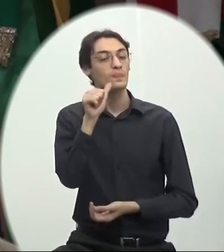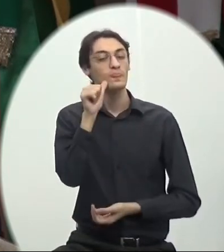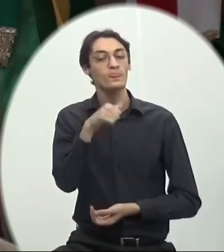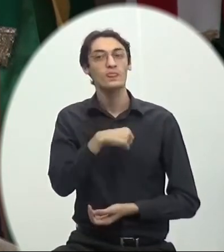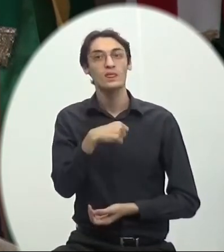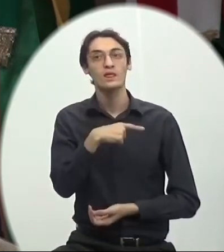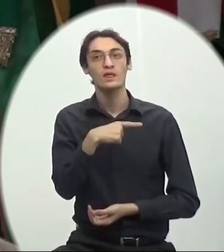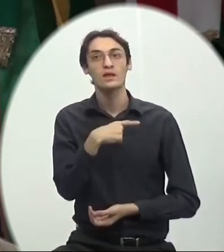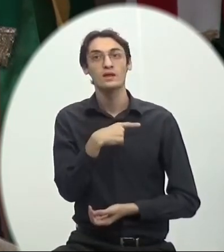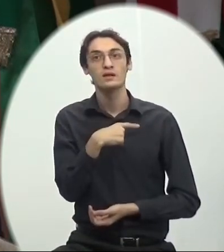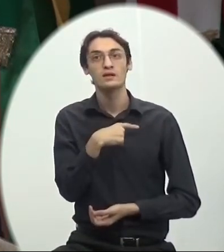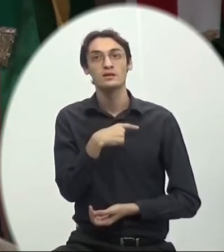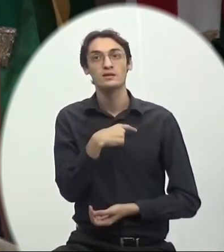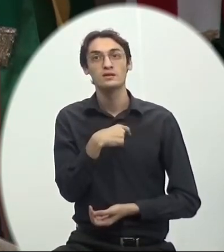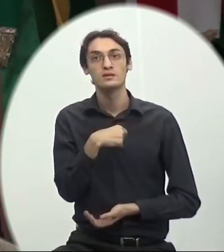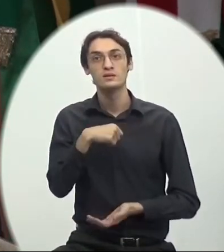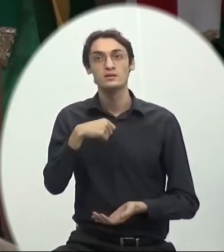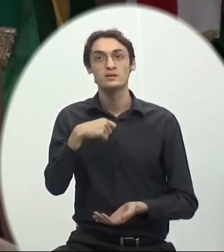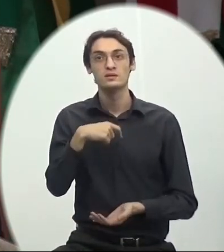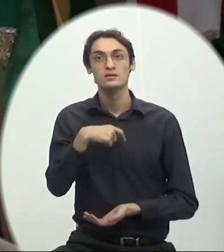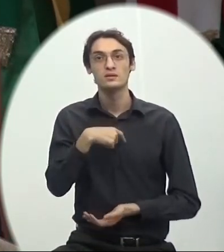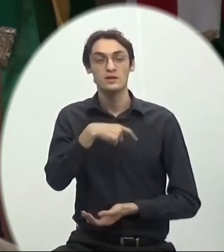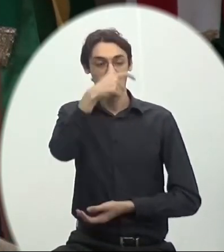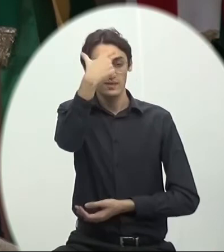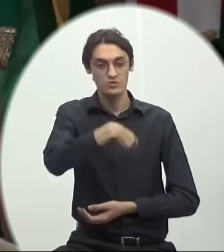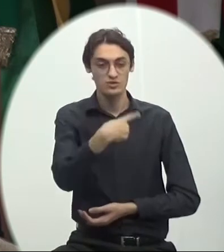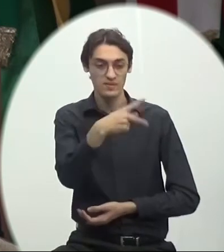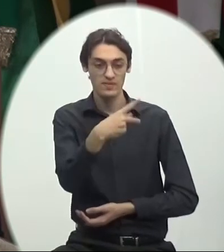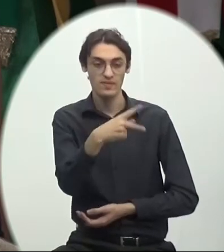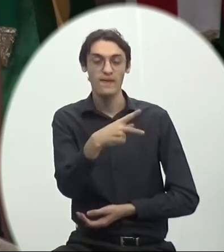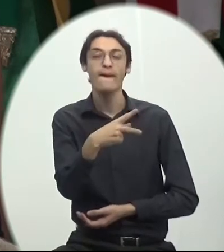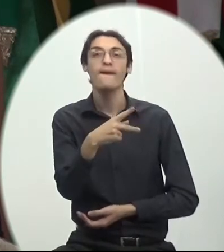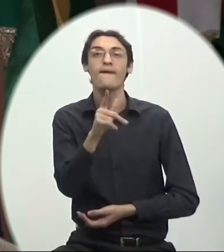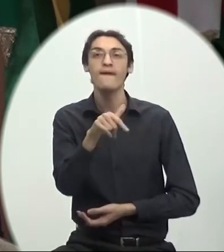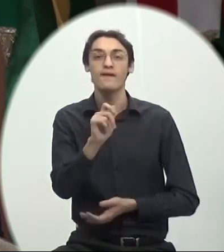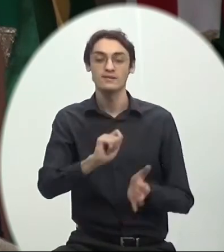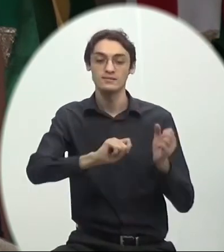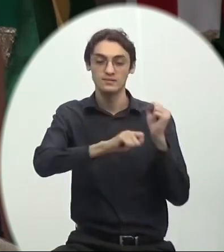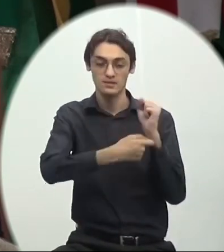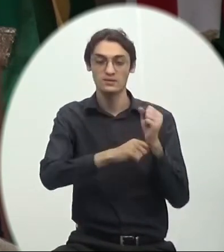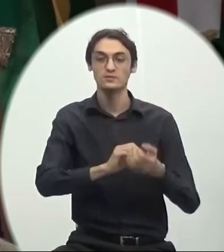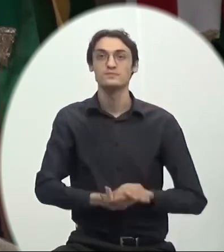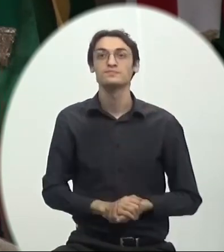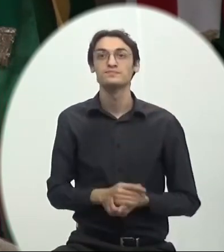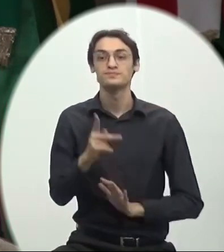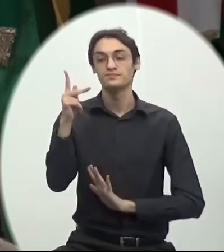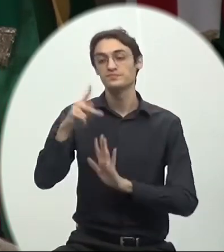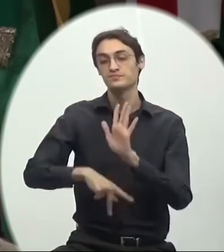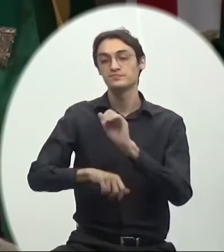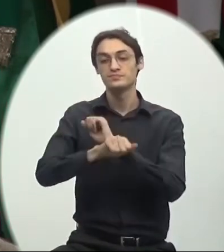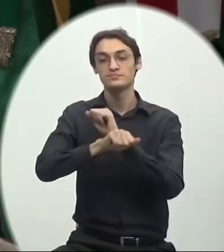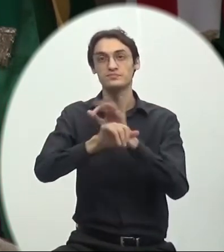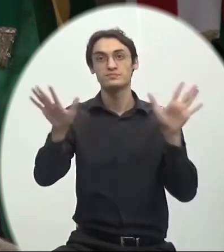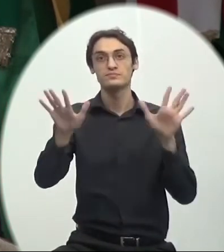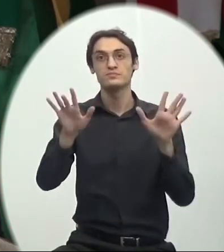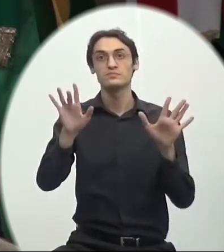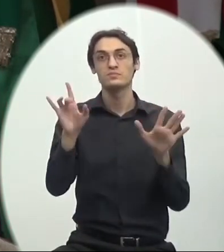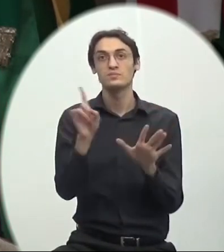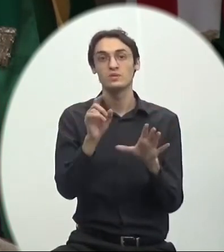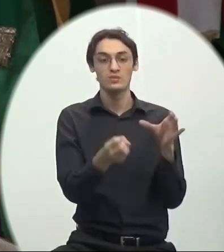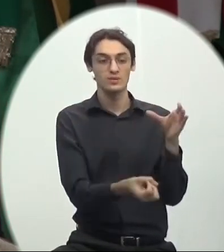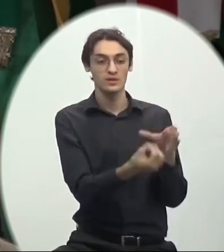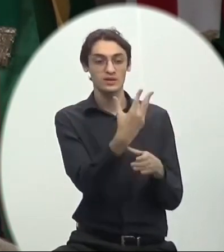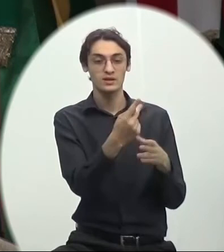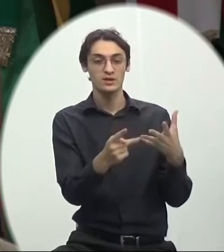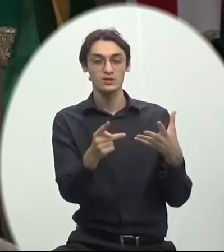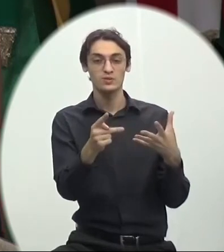identidades guardadas em sigilo pela empresa. O que eu queria deixar claro com esse projeto é que nós não estamos criando